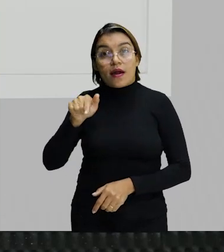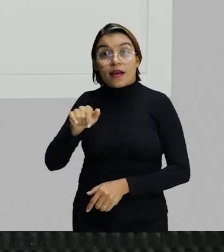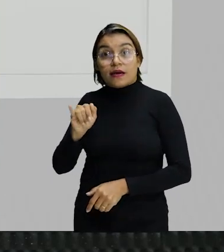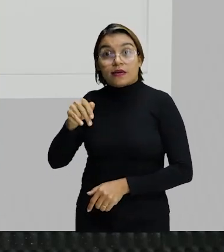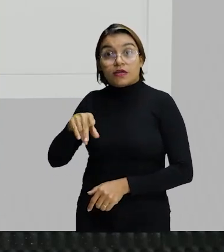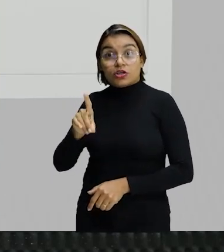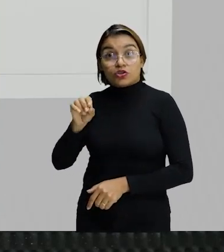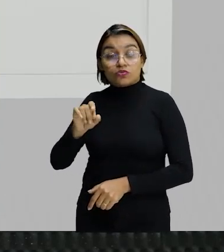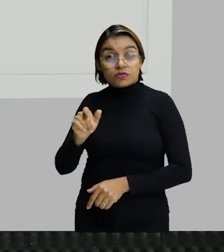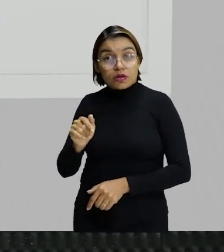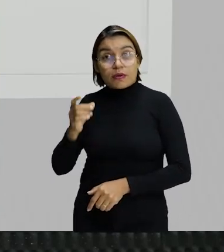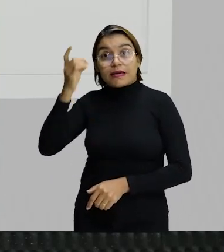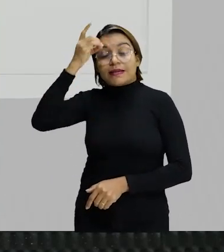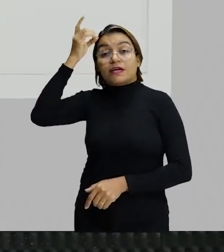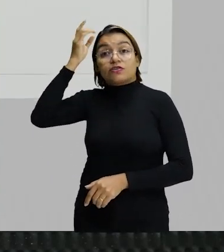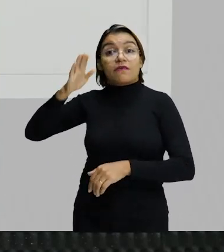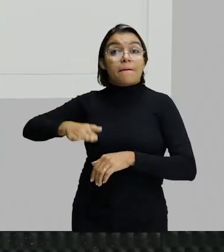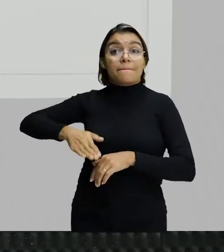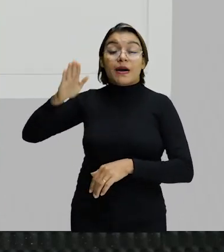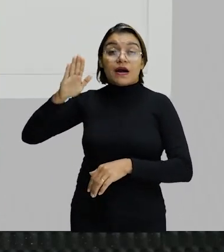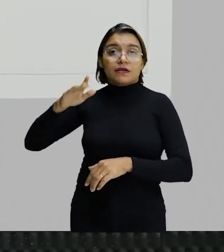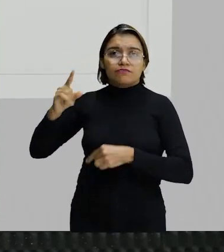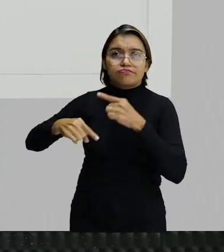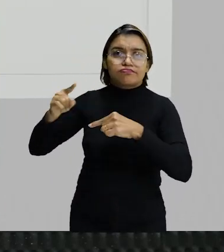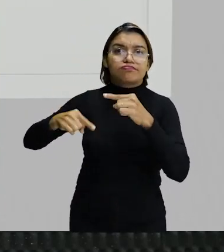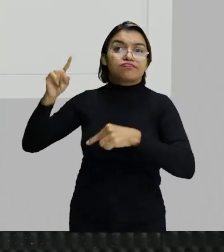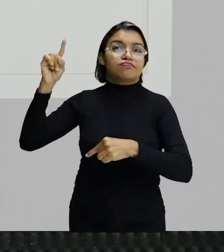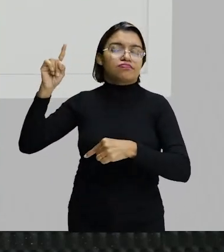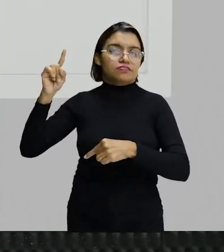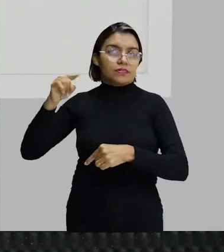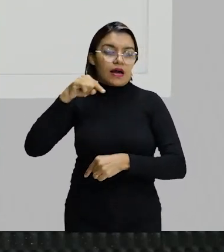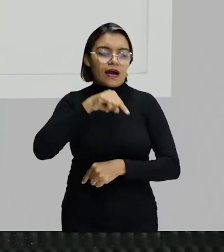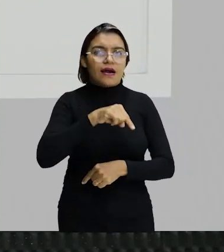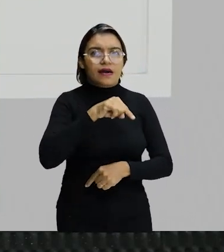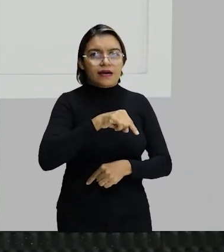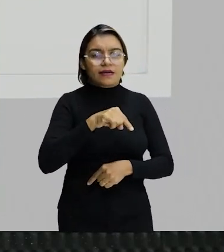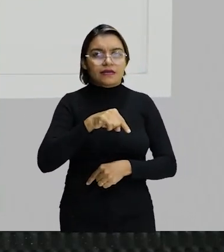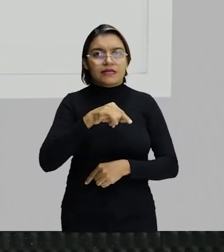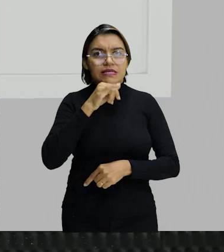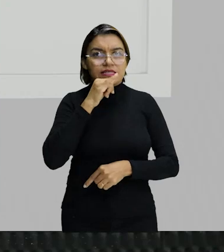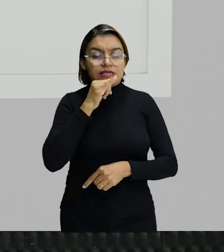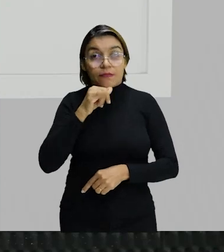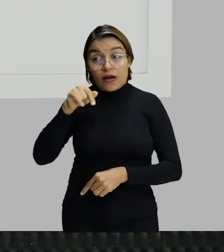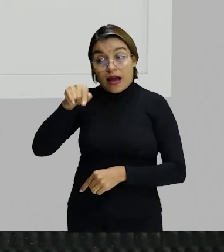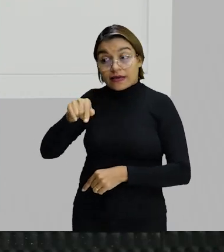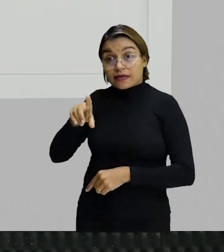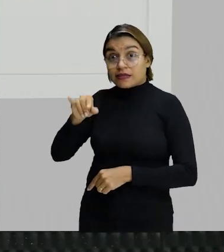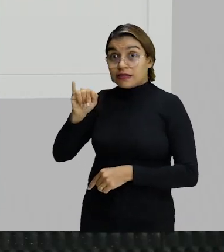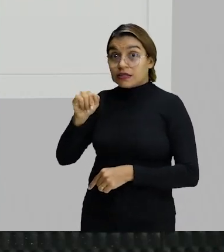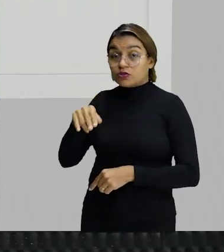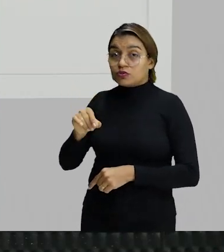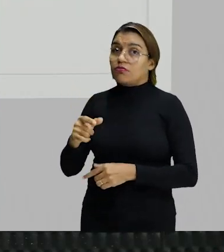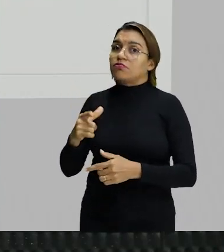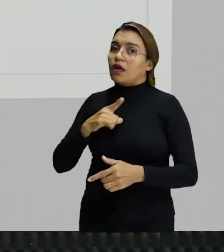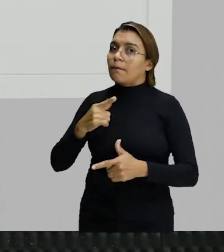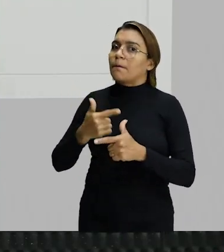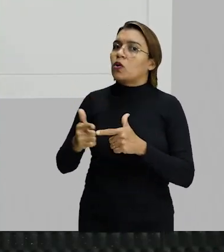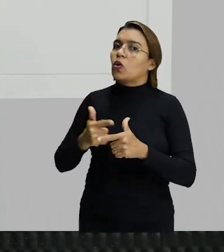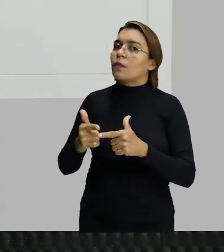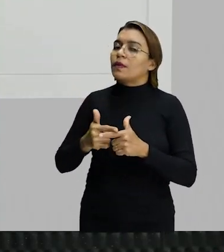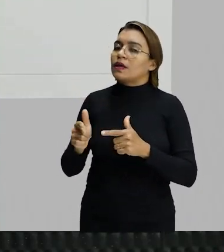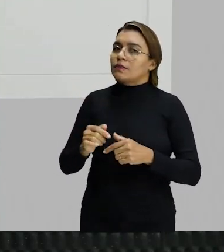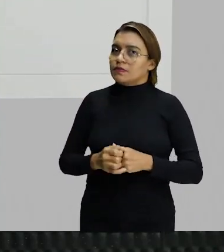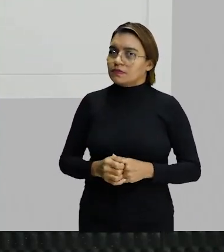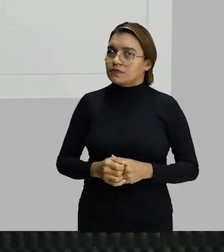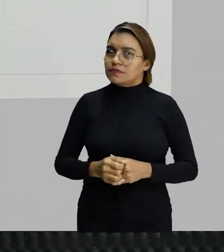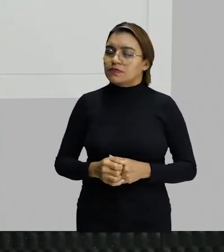ela é muito criativa, ela avança bastante, a indução tem um problema muito claro, tá? Por exemplo, David